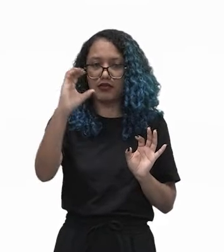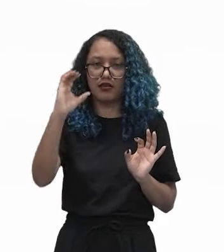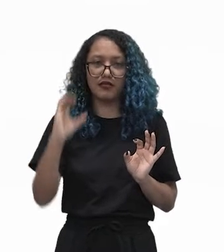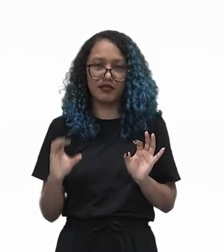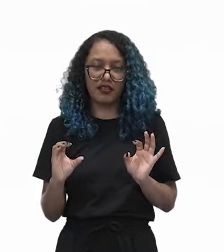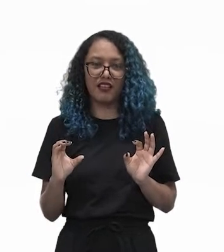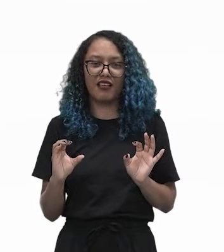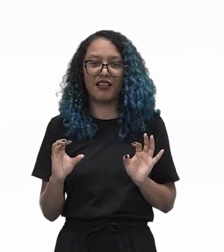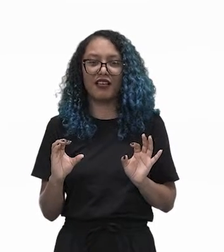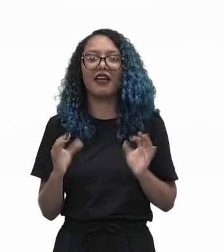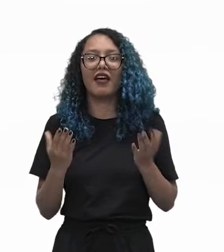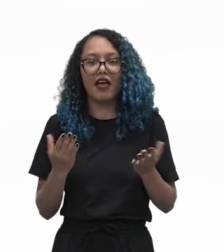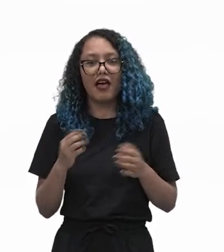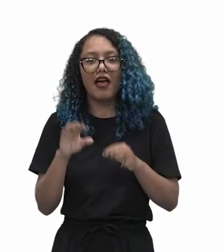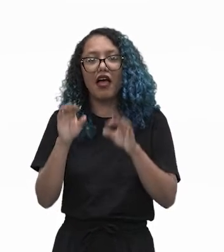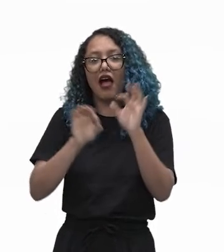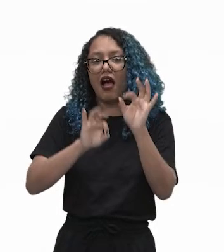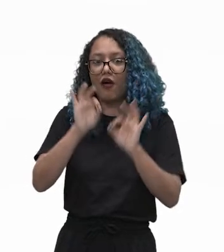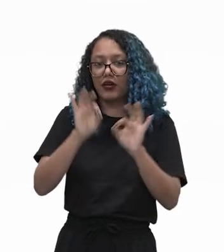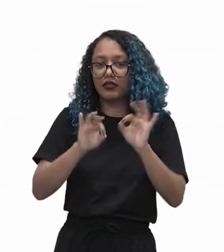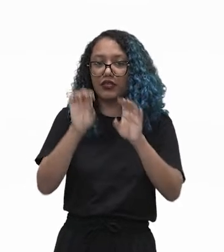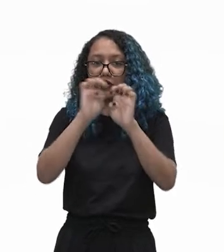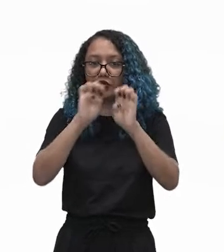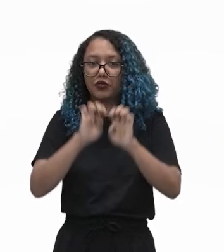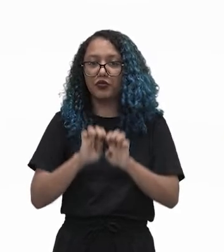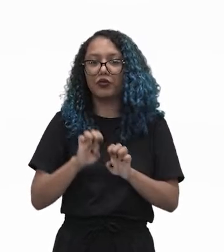fazer aí traços em